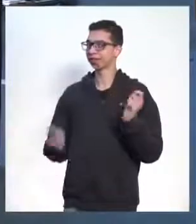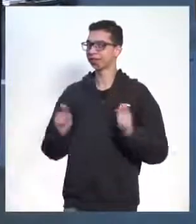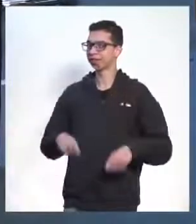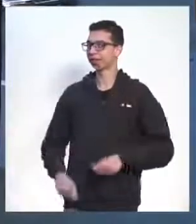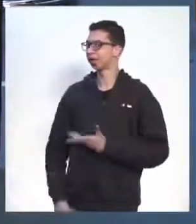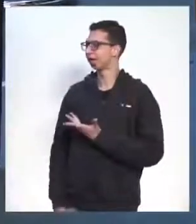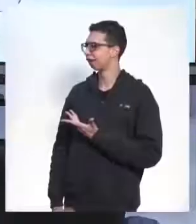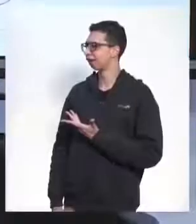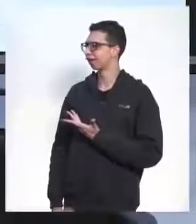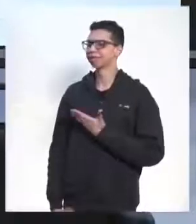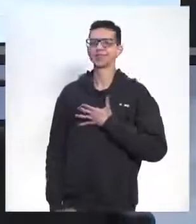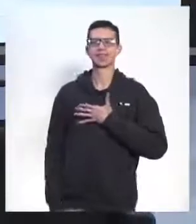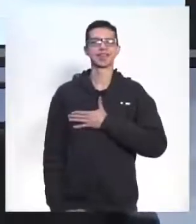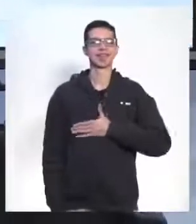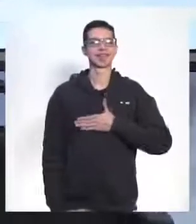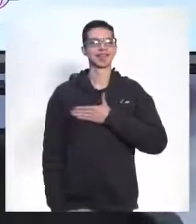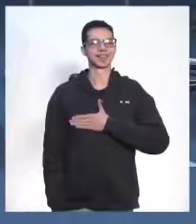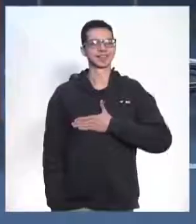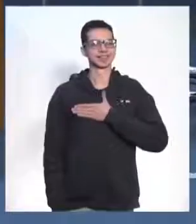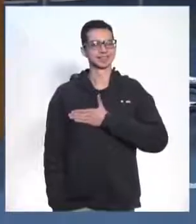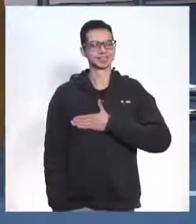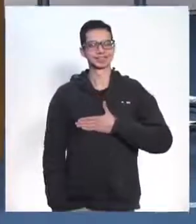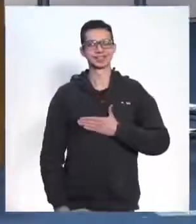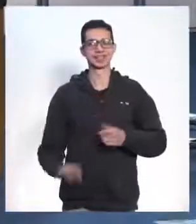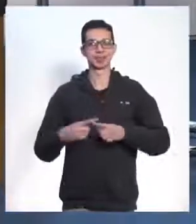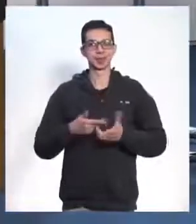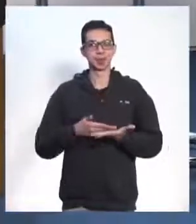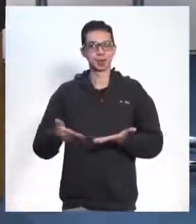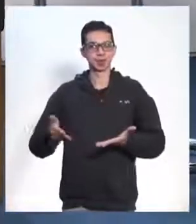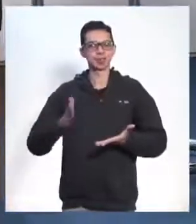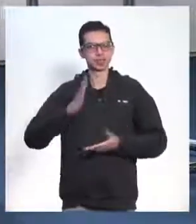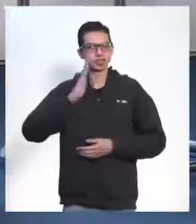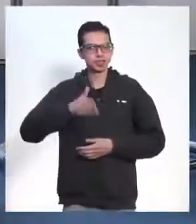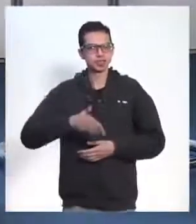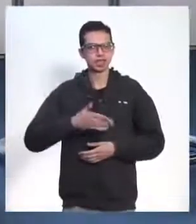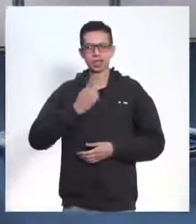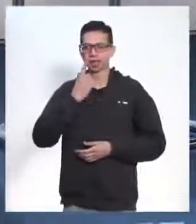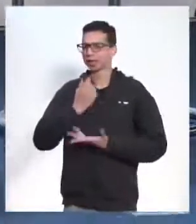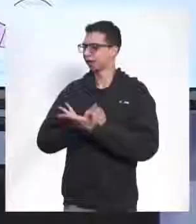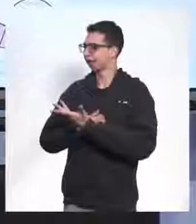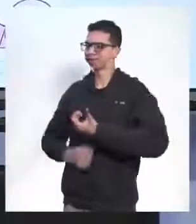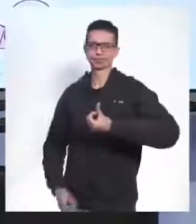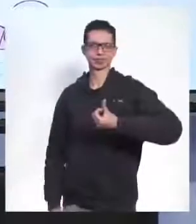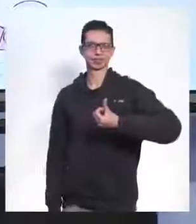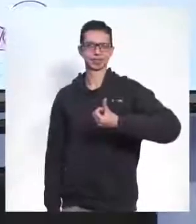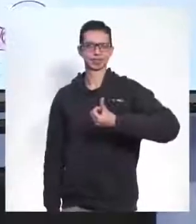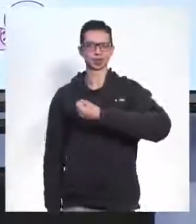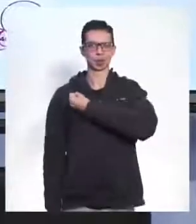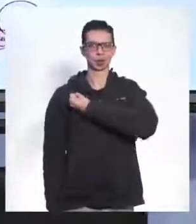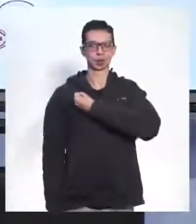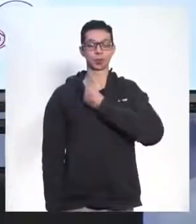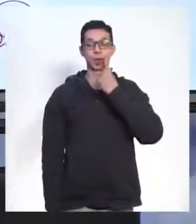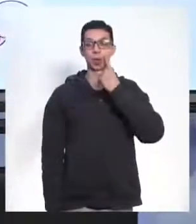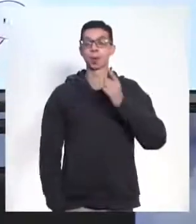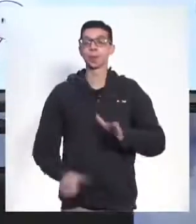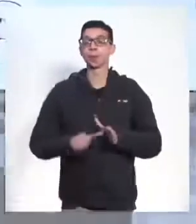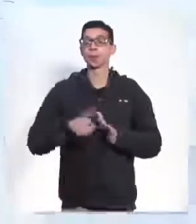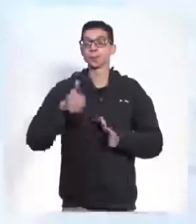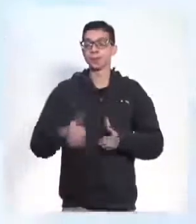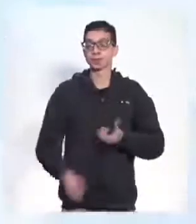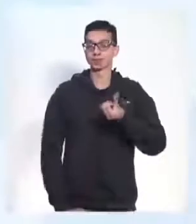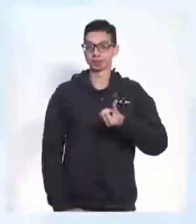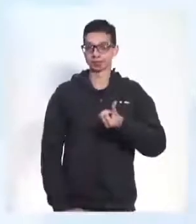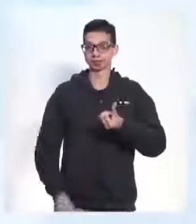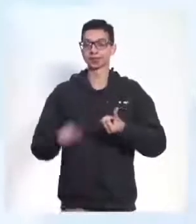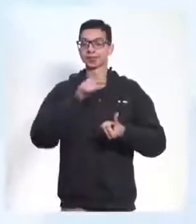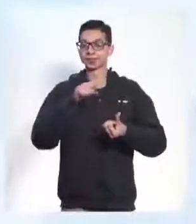Eu gosto quando é assim. Ai. Quando já começa assim. Já saiu o número 6 aqui, ó. Então, o primeiro número ali que eles vão ter